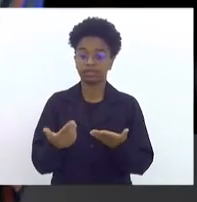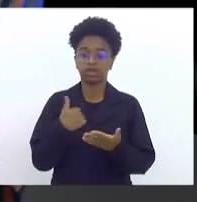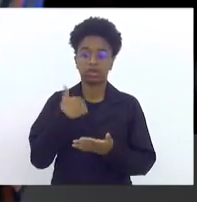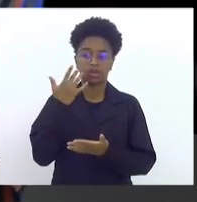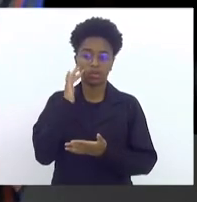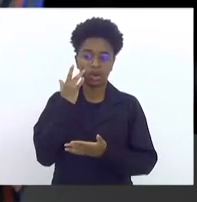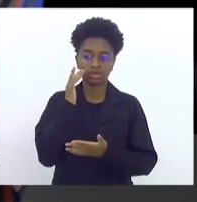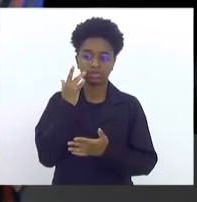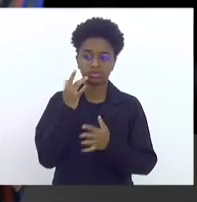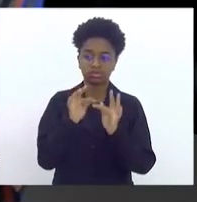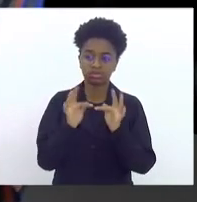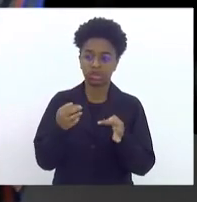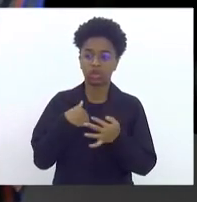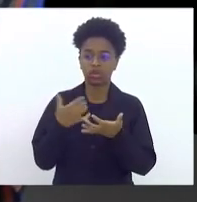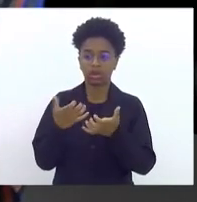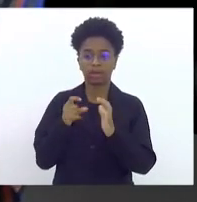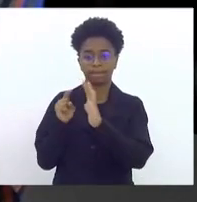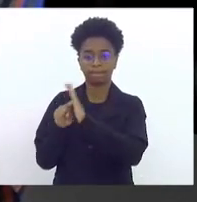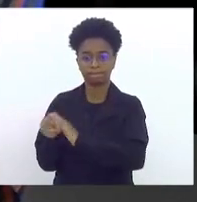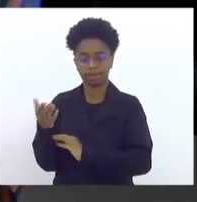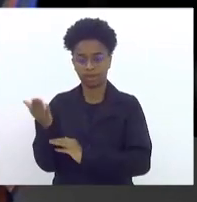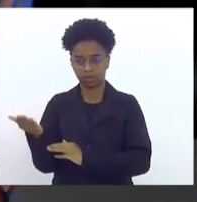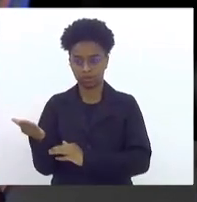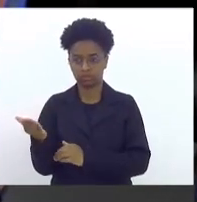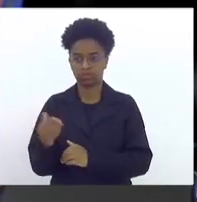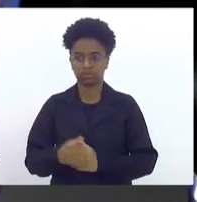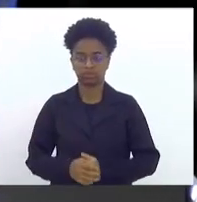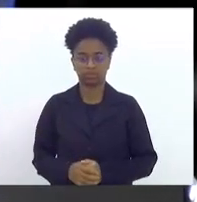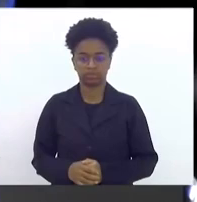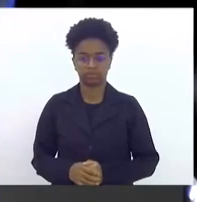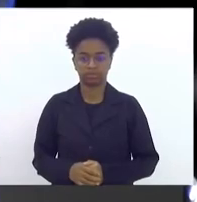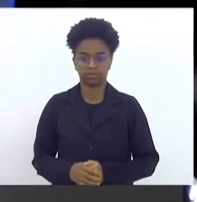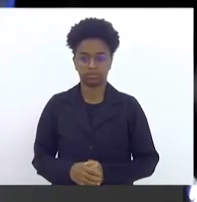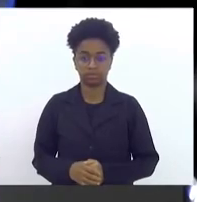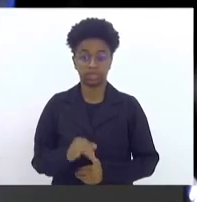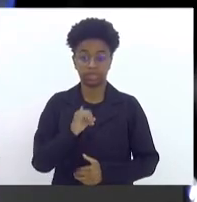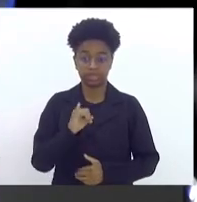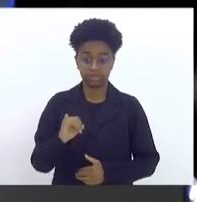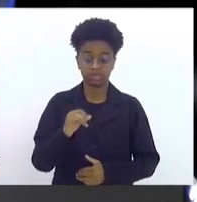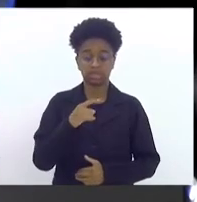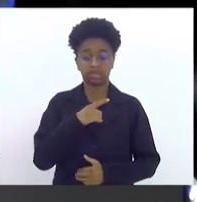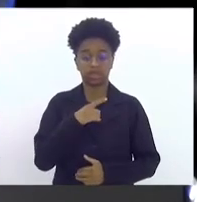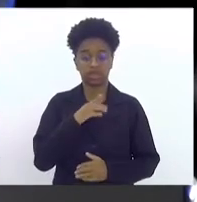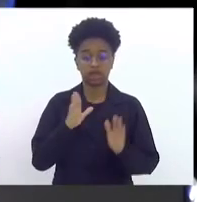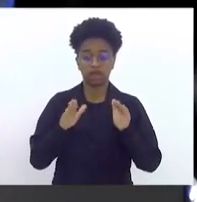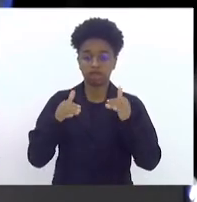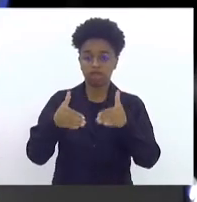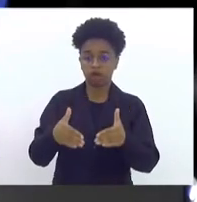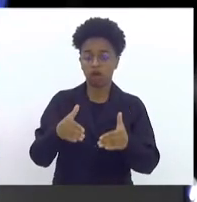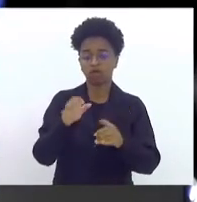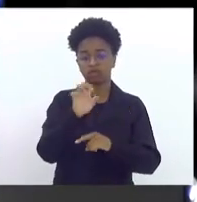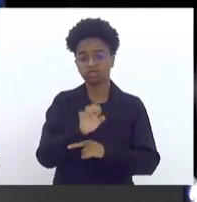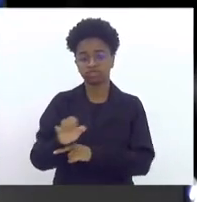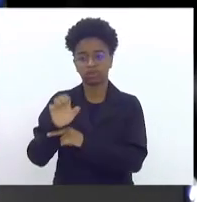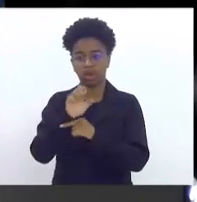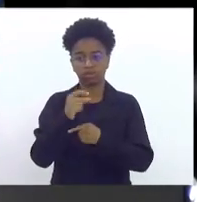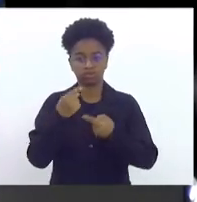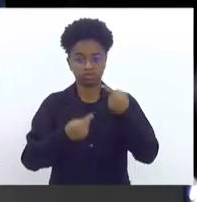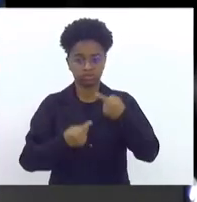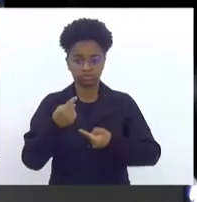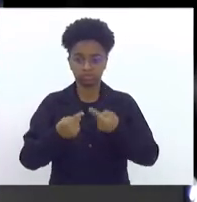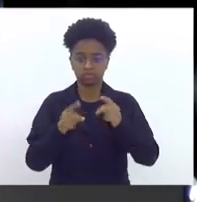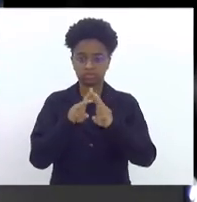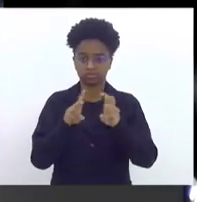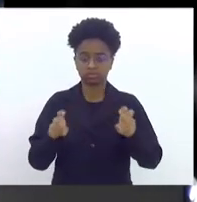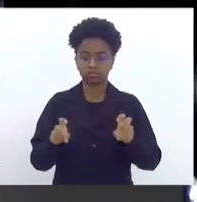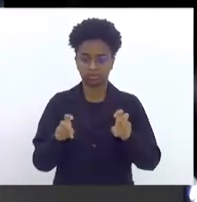muitos simplesmente eu gostaria de perguntar para Doutora se há algum Fórum de âmbito Estadual que debata a questão porque